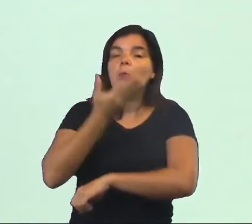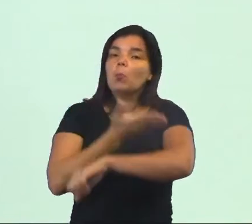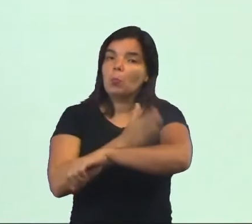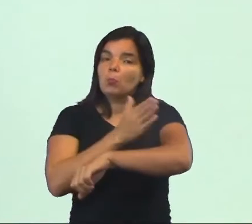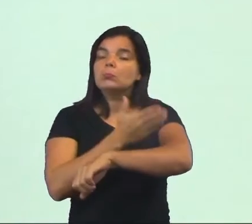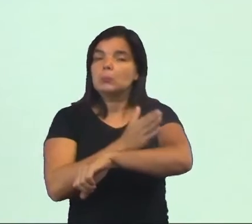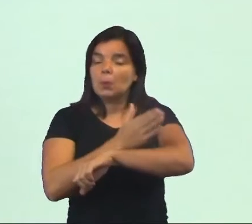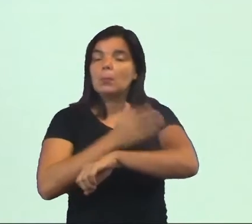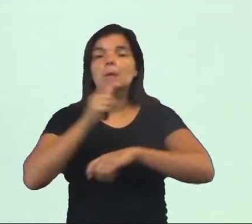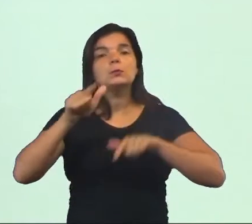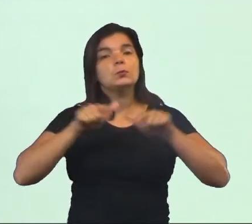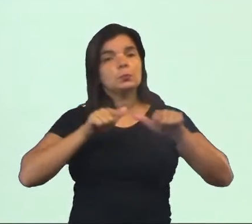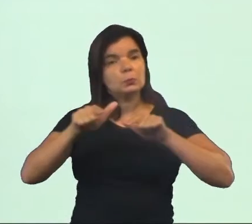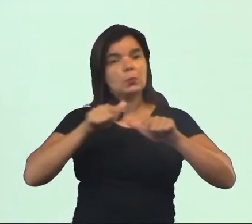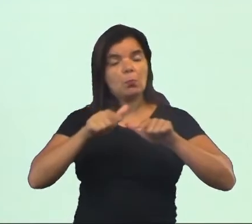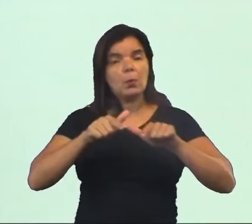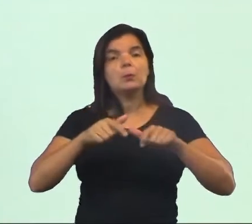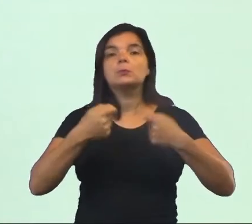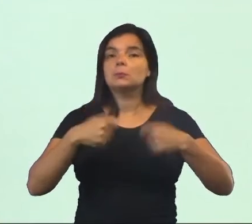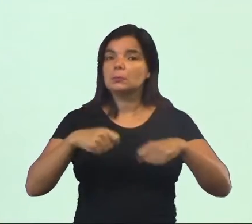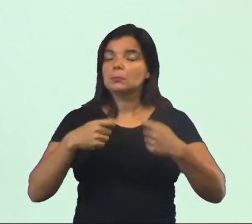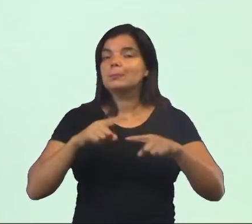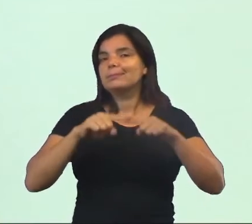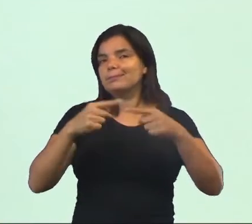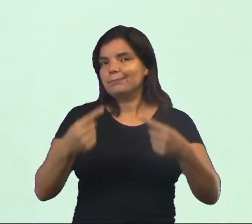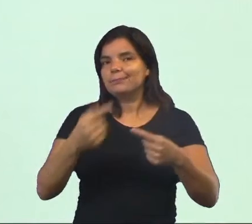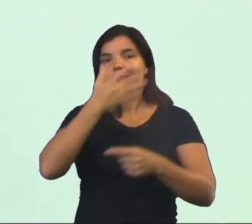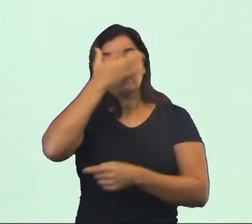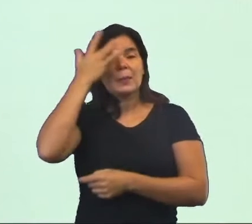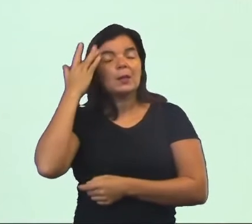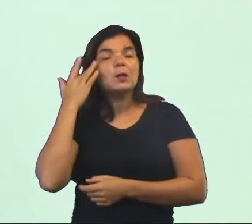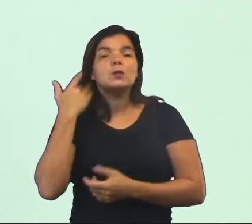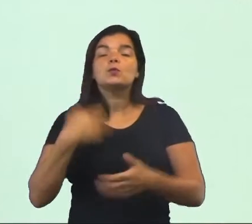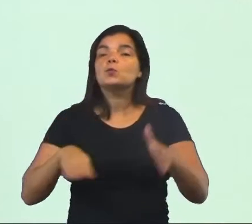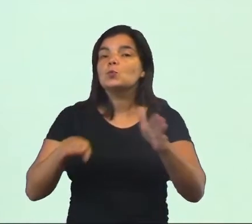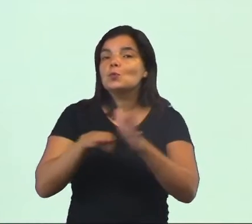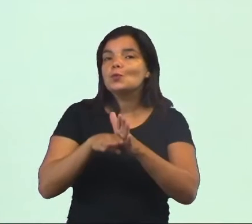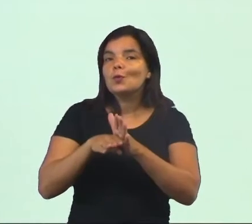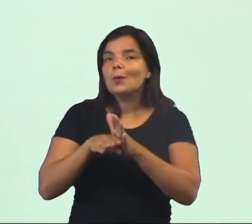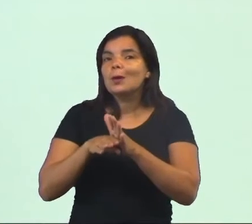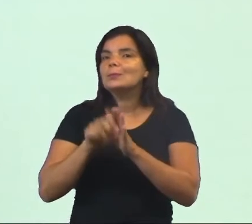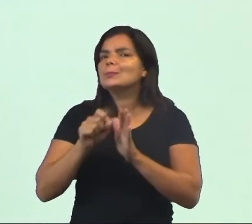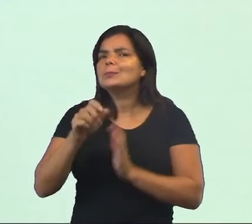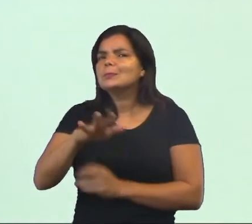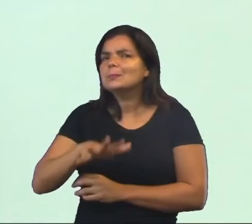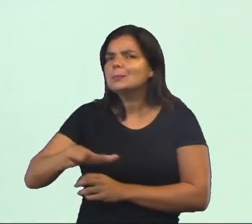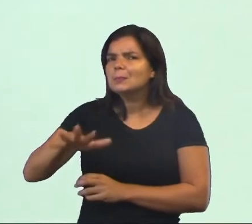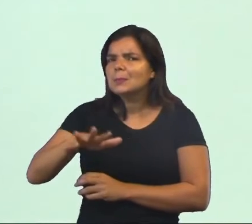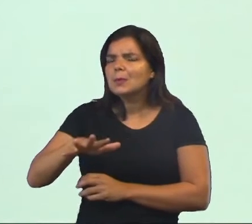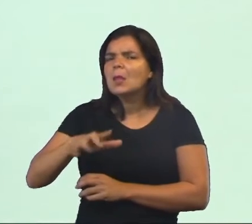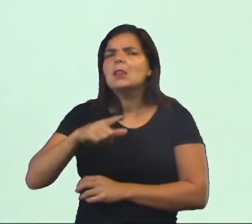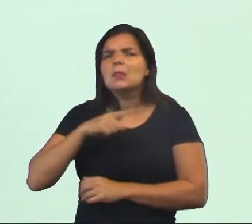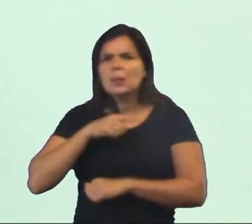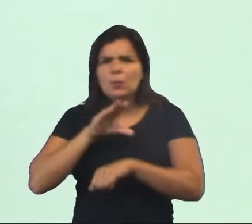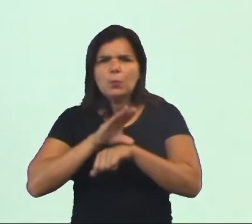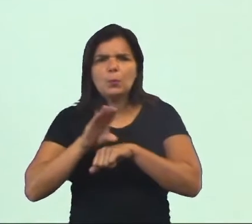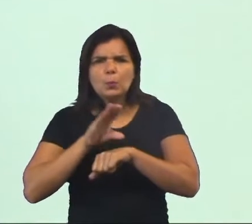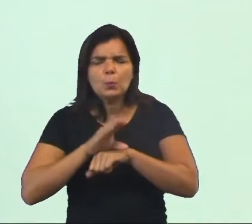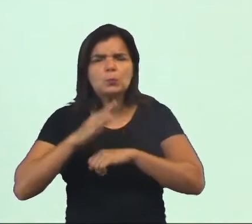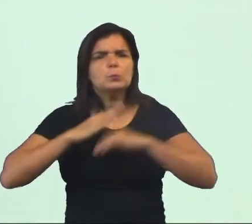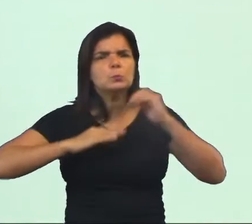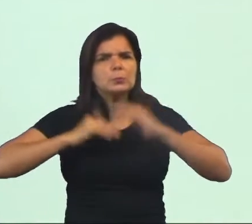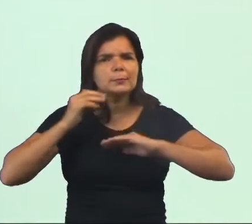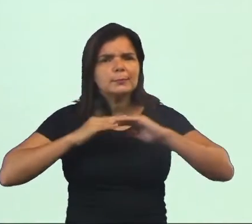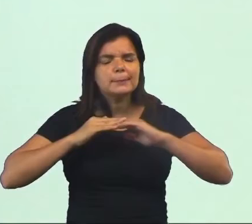prática naquele trabalho que vai ser executado. Mas essas pessoas que acabaram de chegar do campo, elas passaram por algum curso